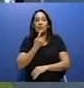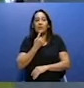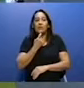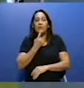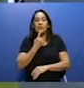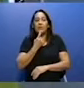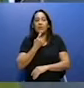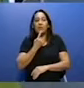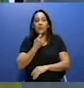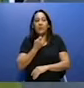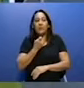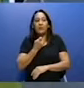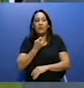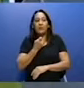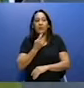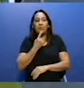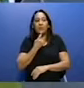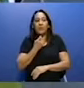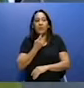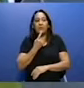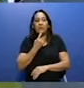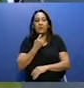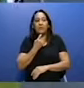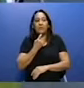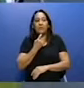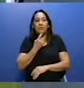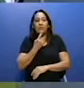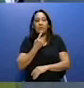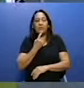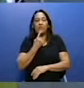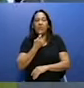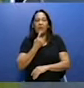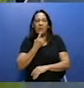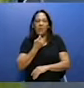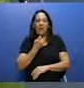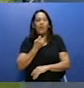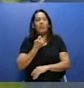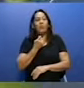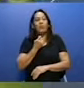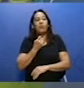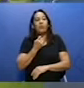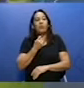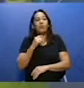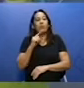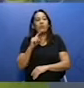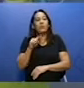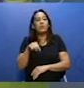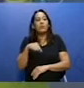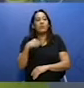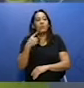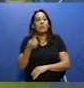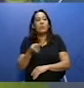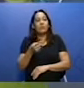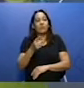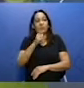só. É vermelho ou rosa? É um rosinha, né? Ó,